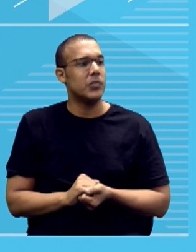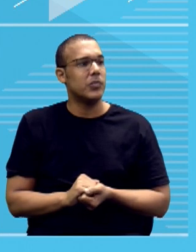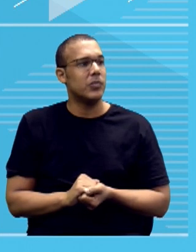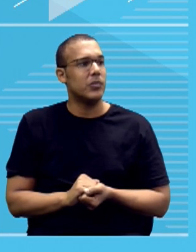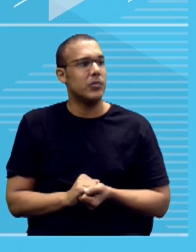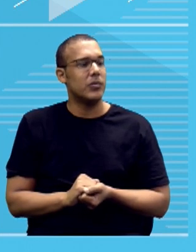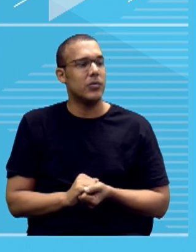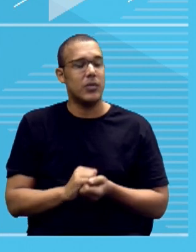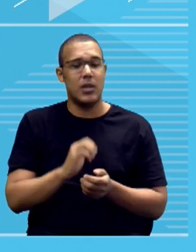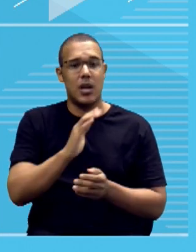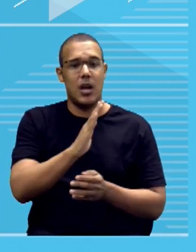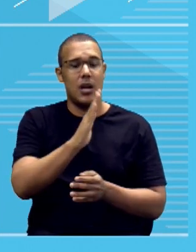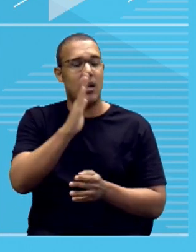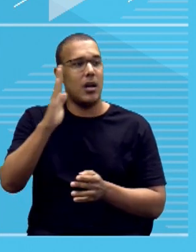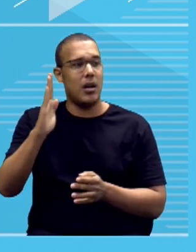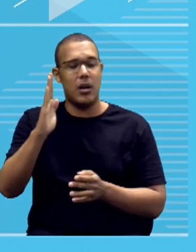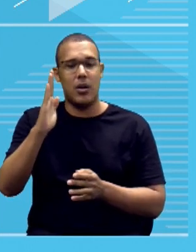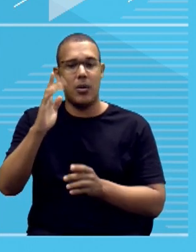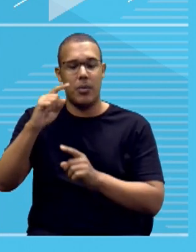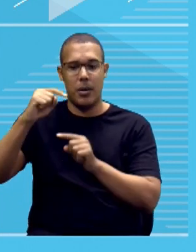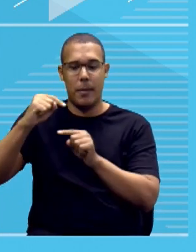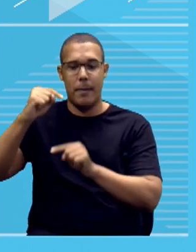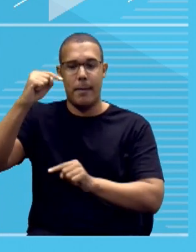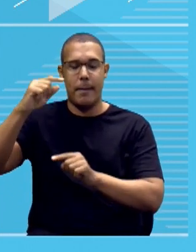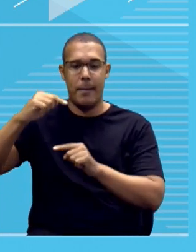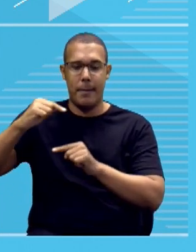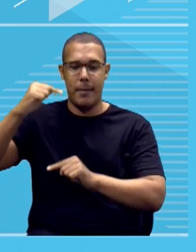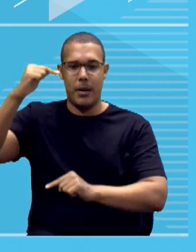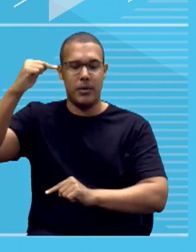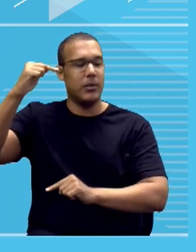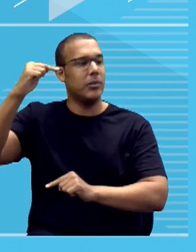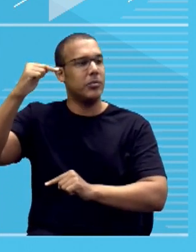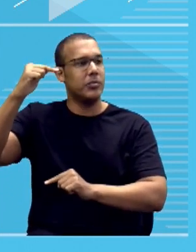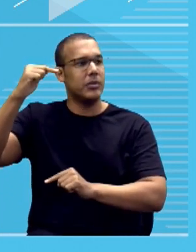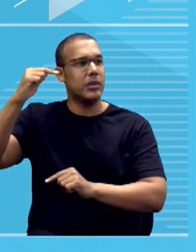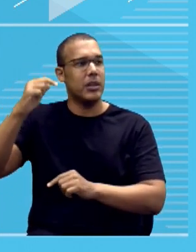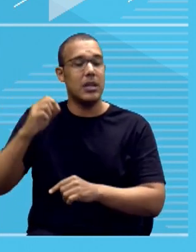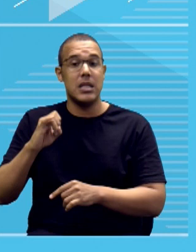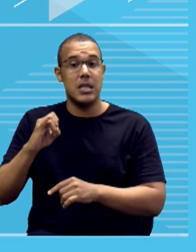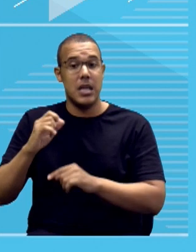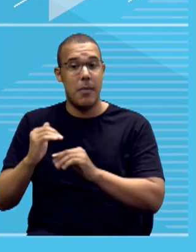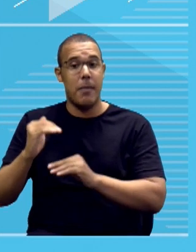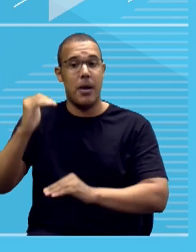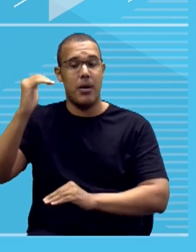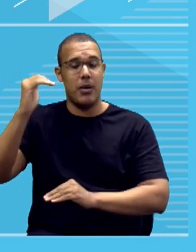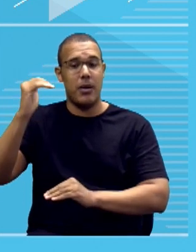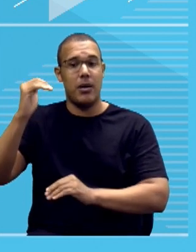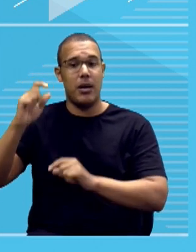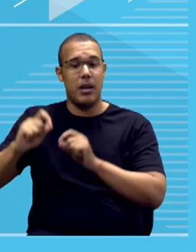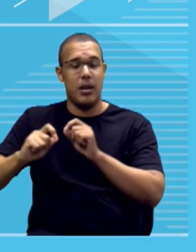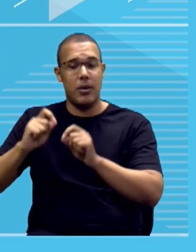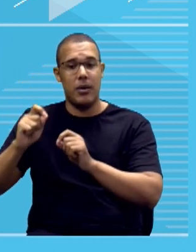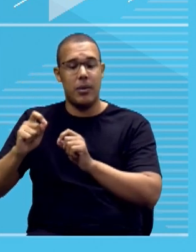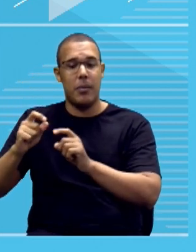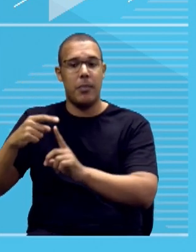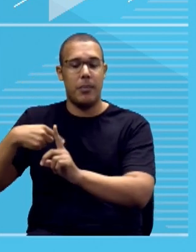Do outro lado, eu tenho uma placa maior. Sempre que for uma placa maior, ela é a